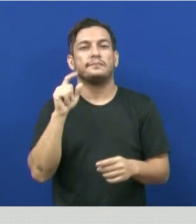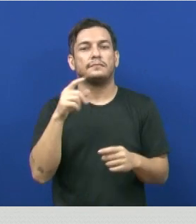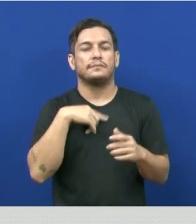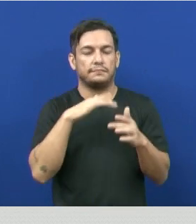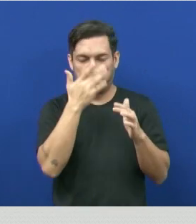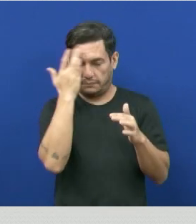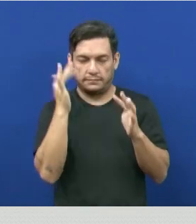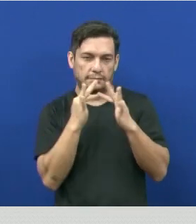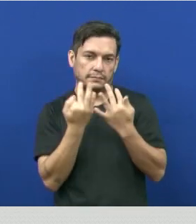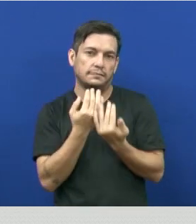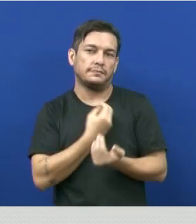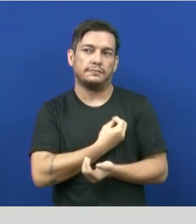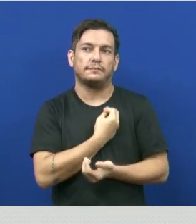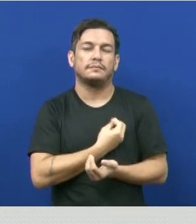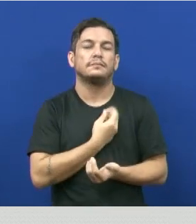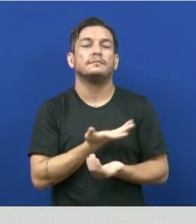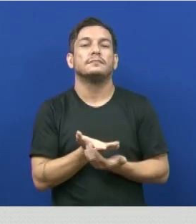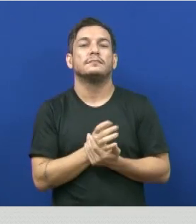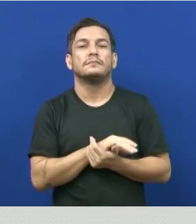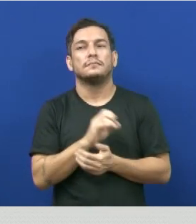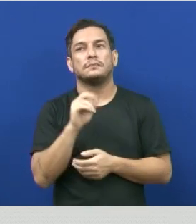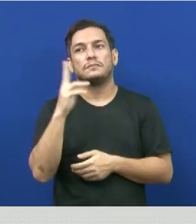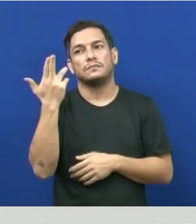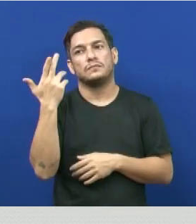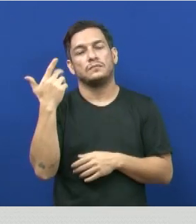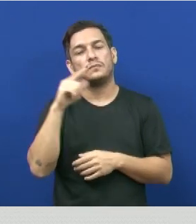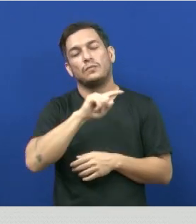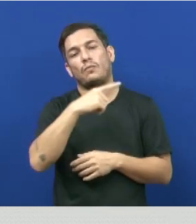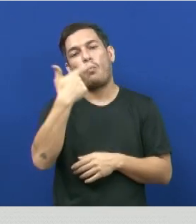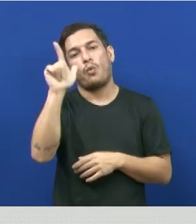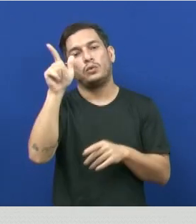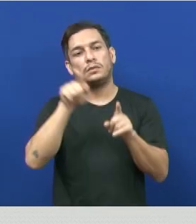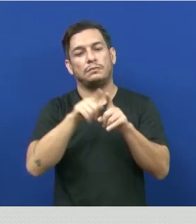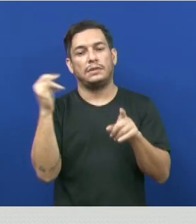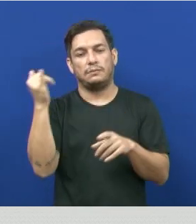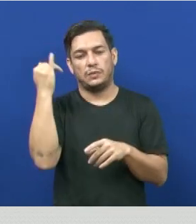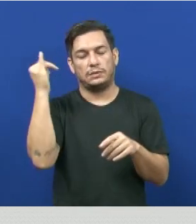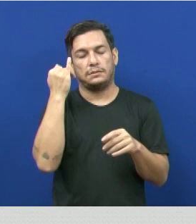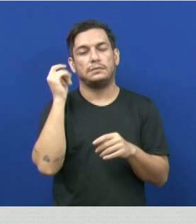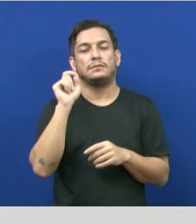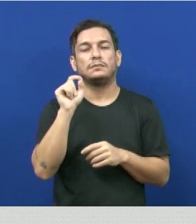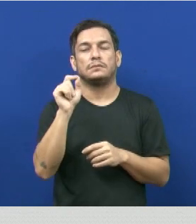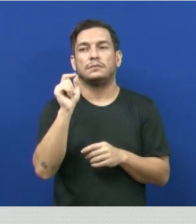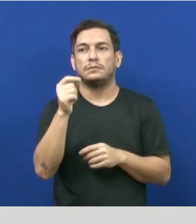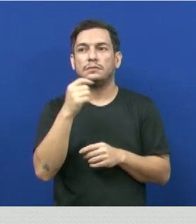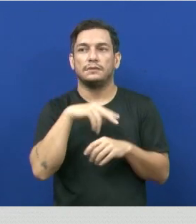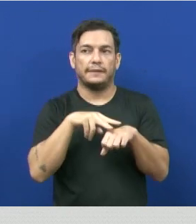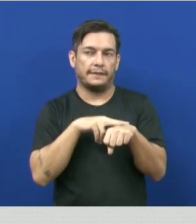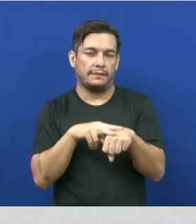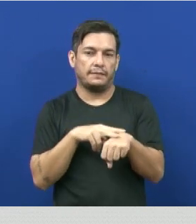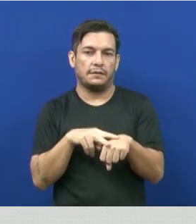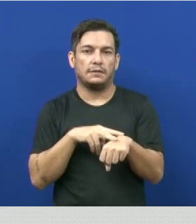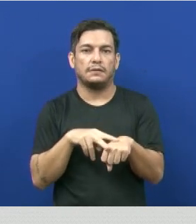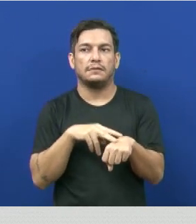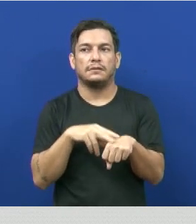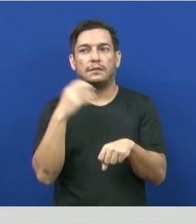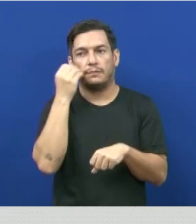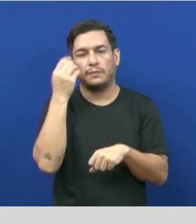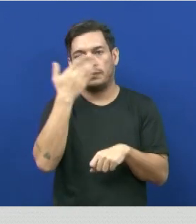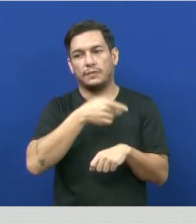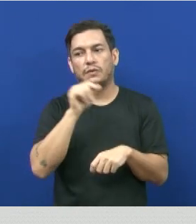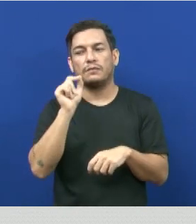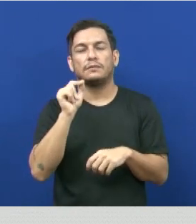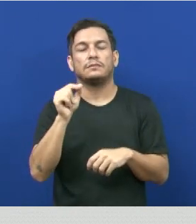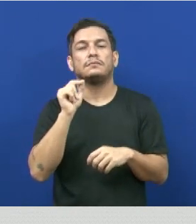que alguém da família do próprio convívio né outro elemento importante também é essa partezinha verde ela